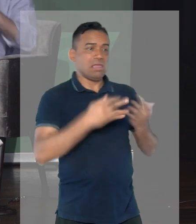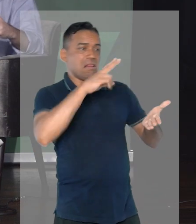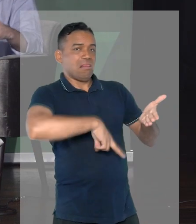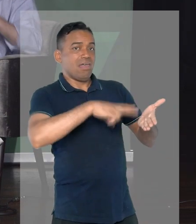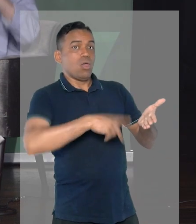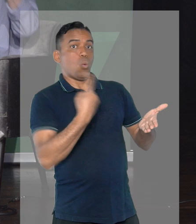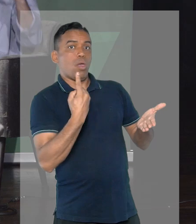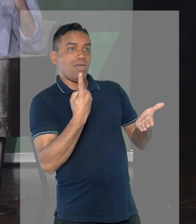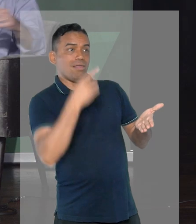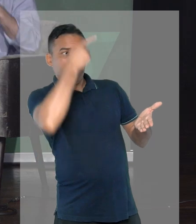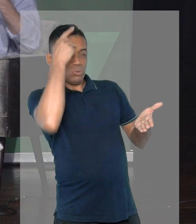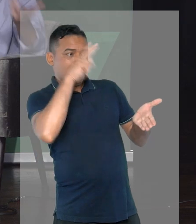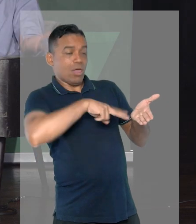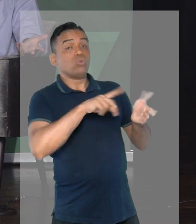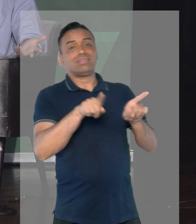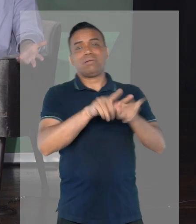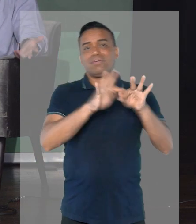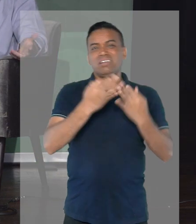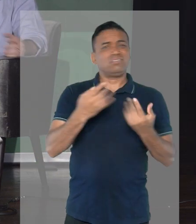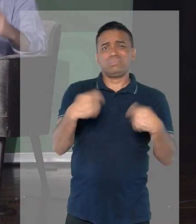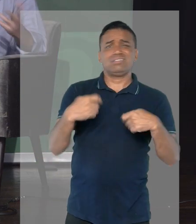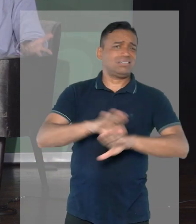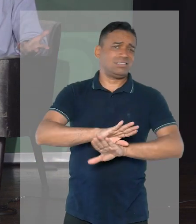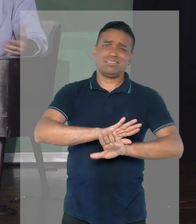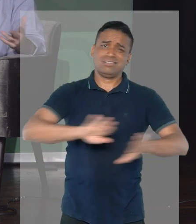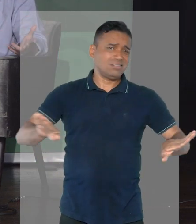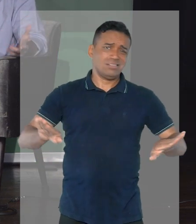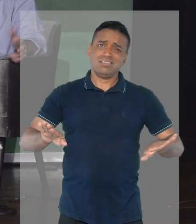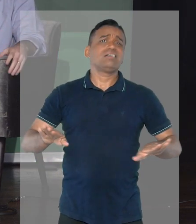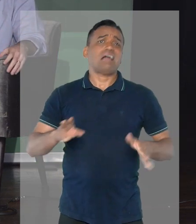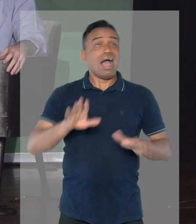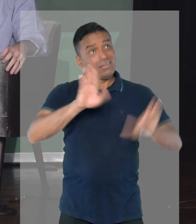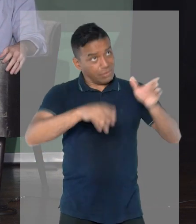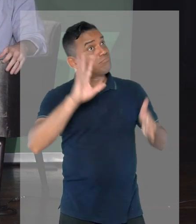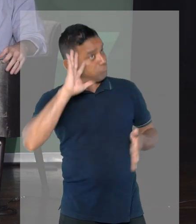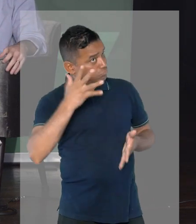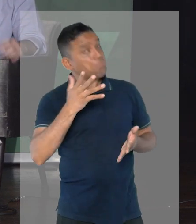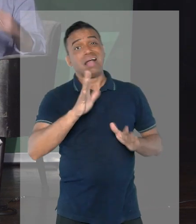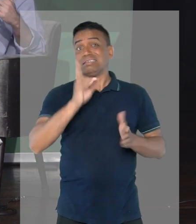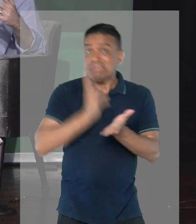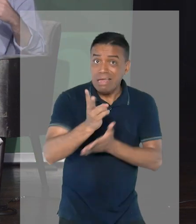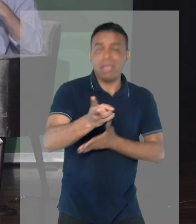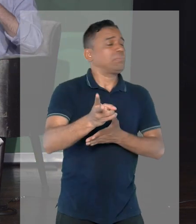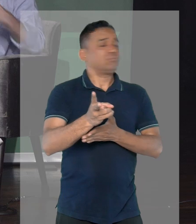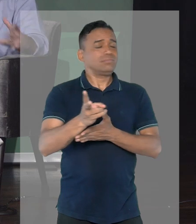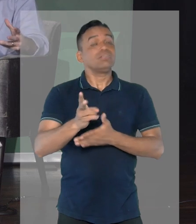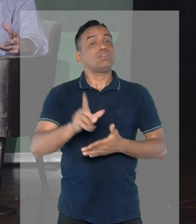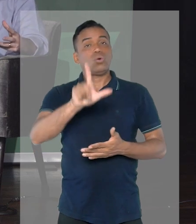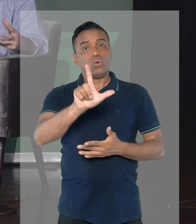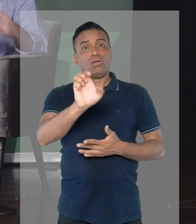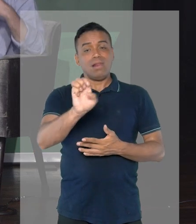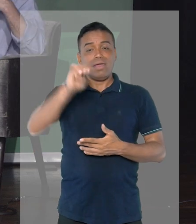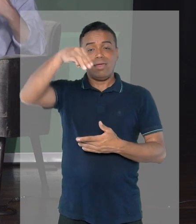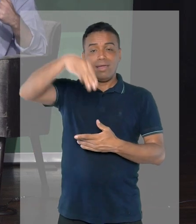dele, que ninguém entendeu, é que é o grande poeta. Que não precisa de ser, né? Às vezes mas nem sempre. O Leminski consegue